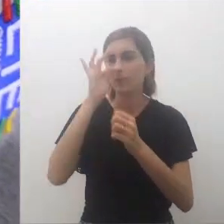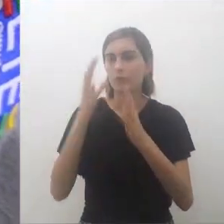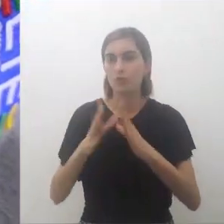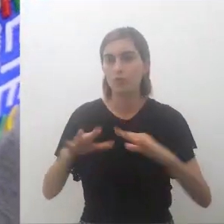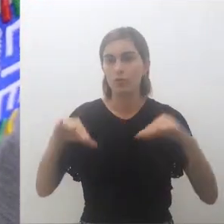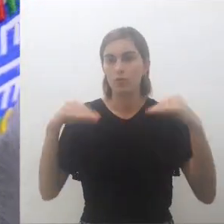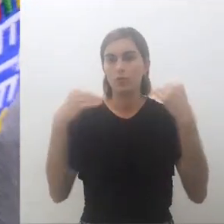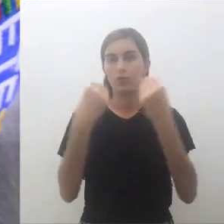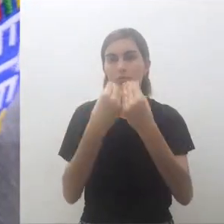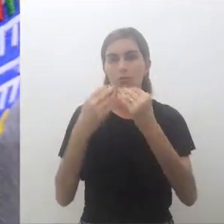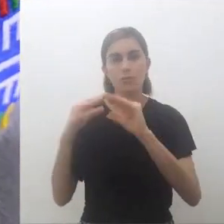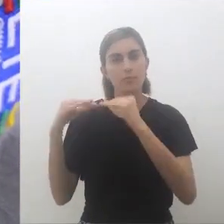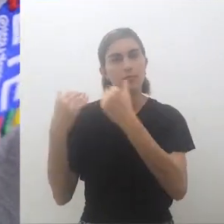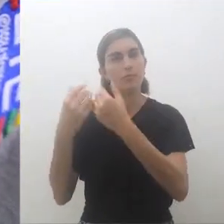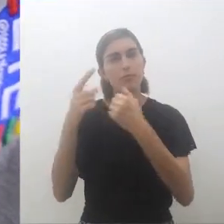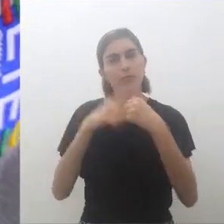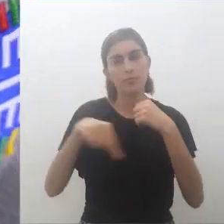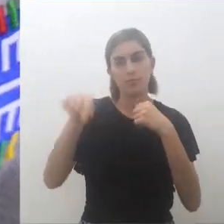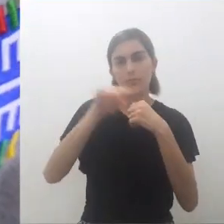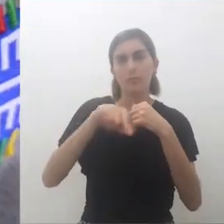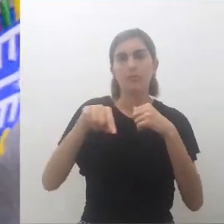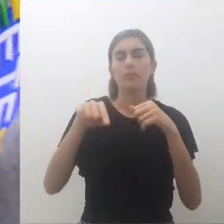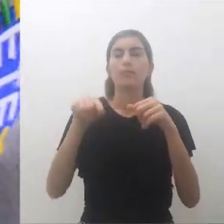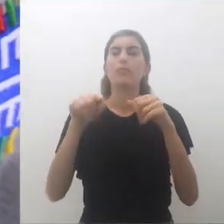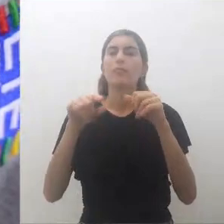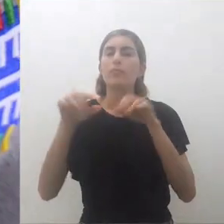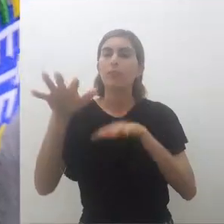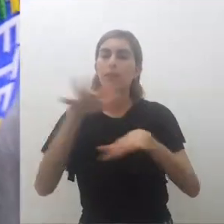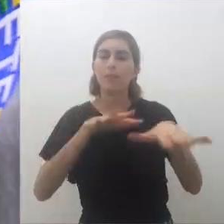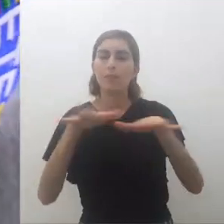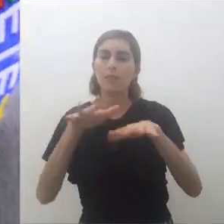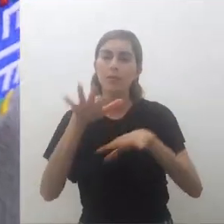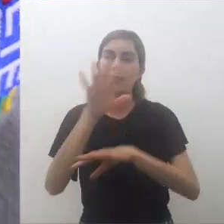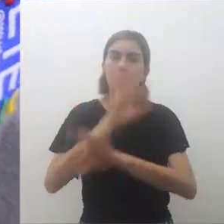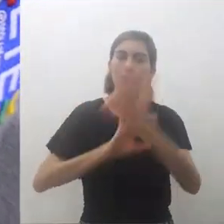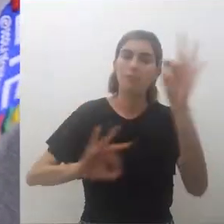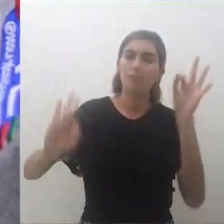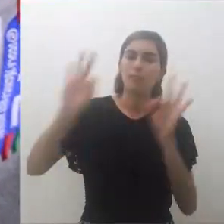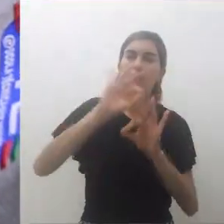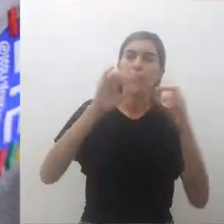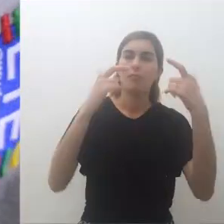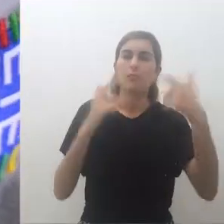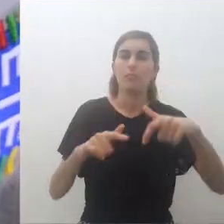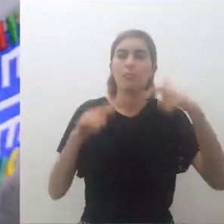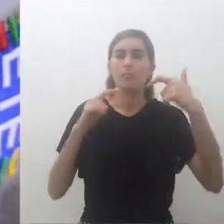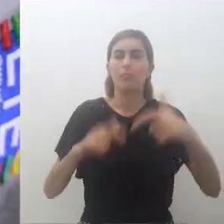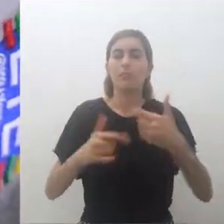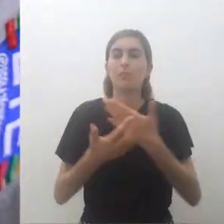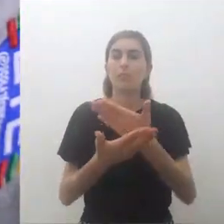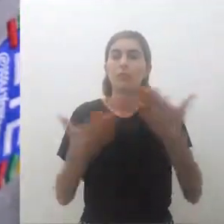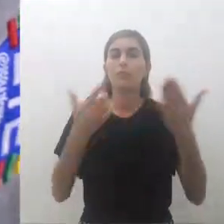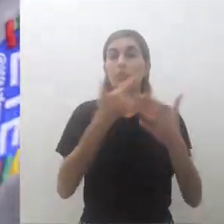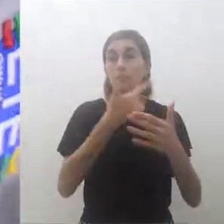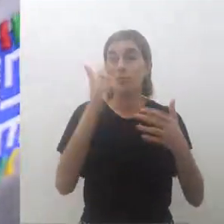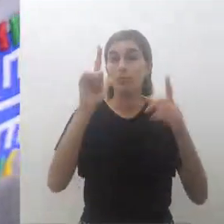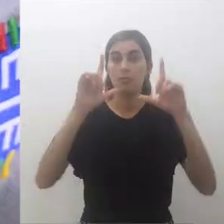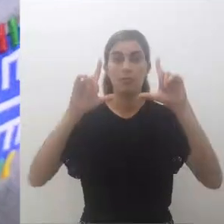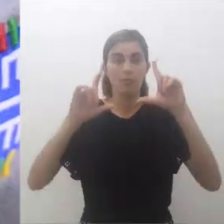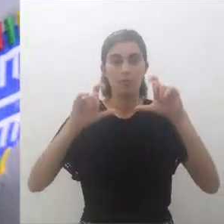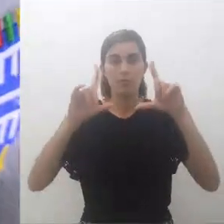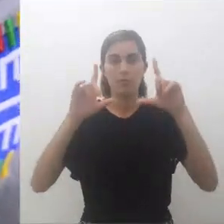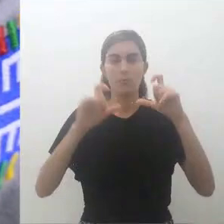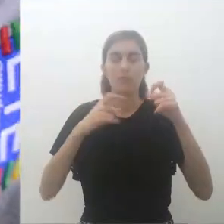são circulares, e dinamizando a composição do ambiente. Temos outra imagem aqui, onde